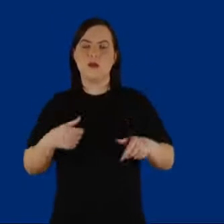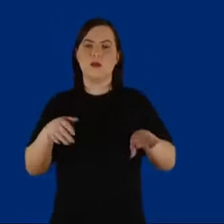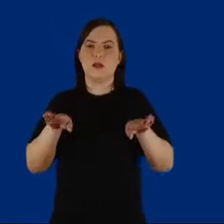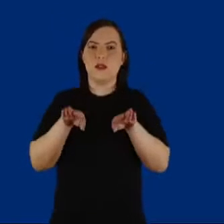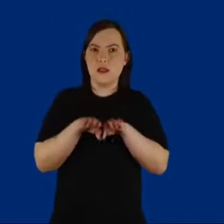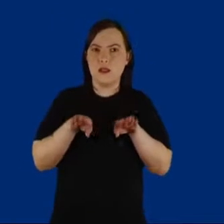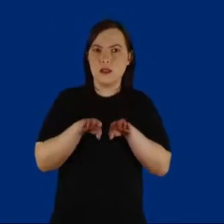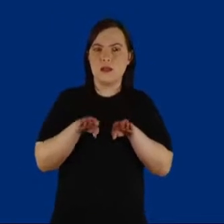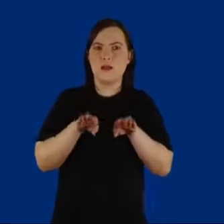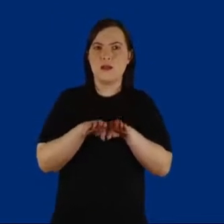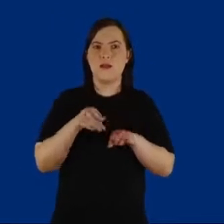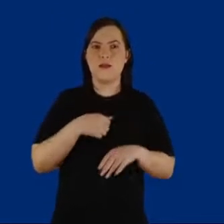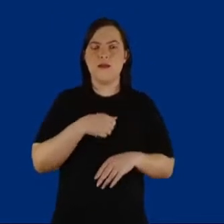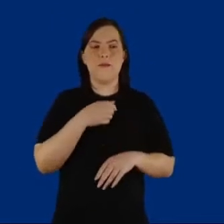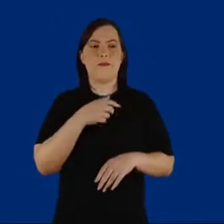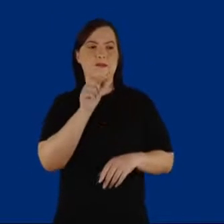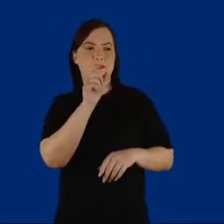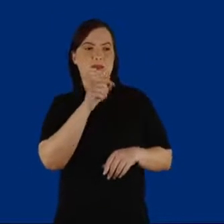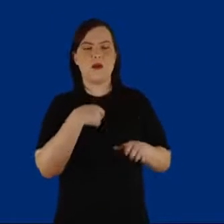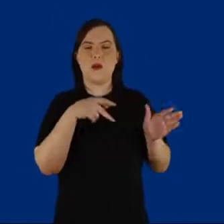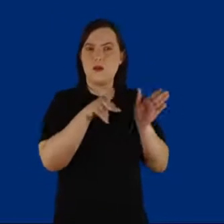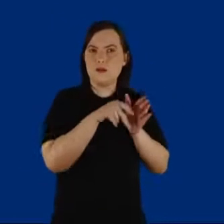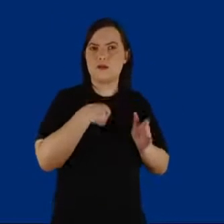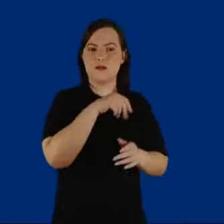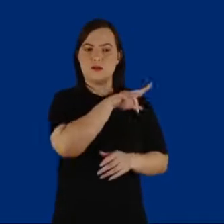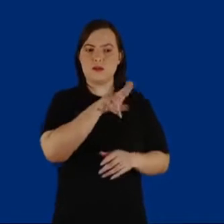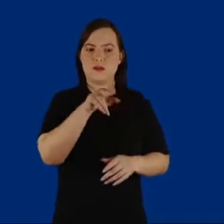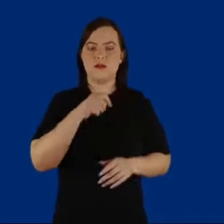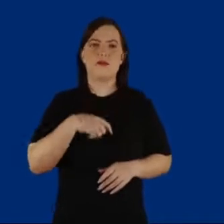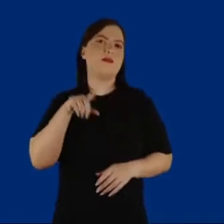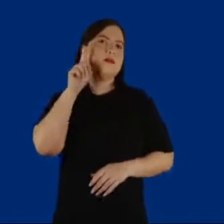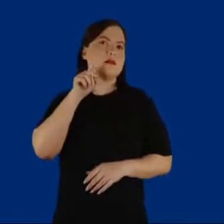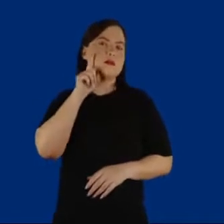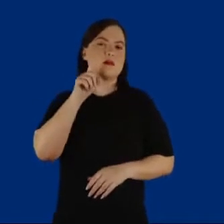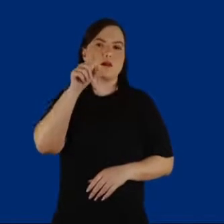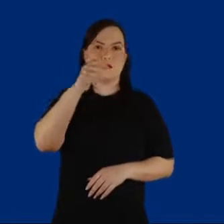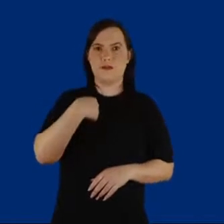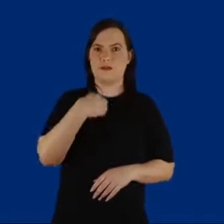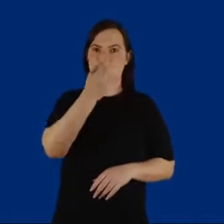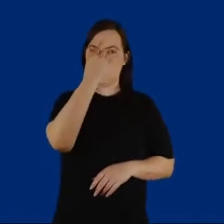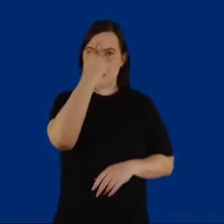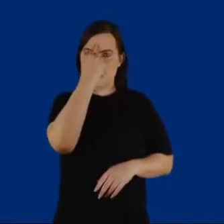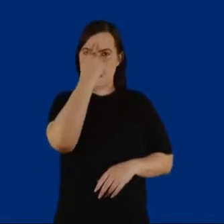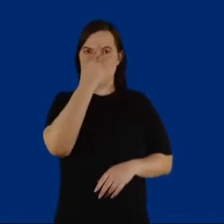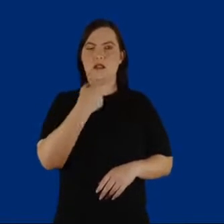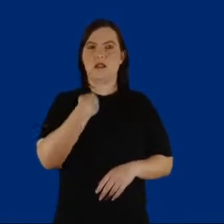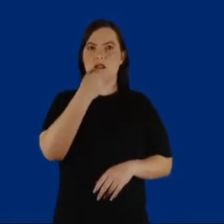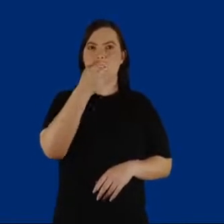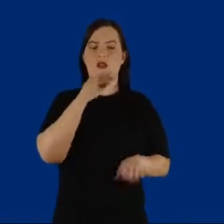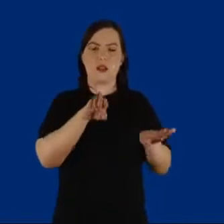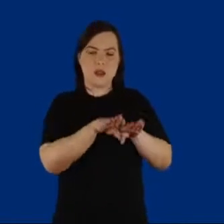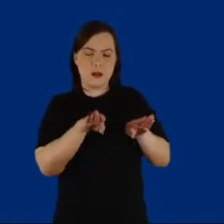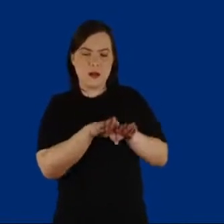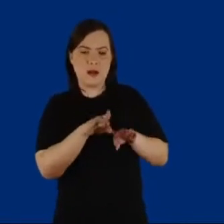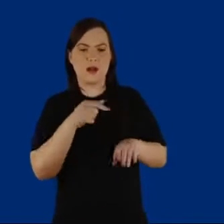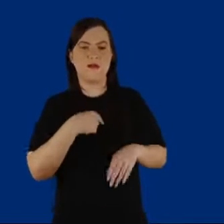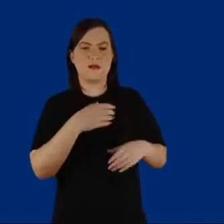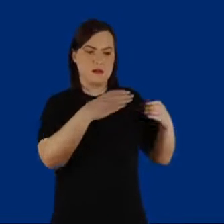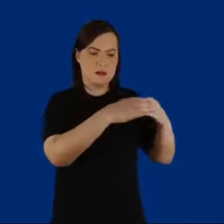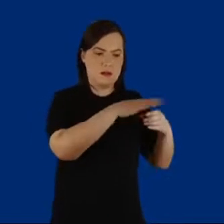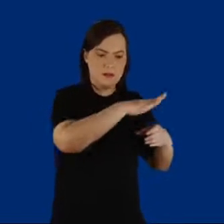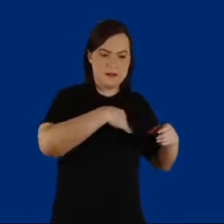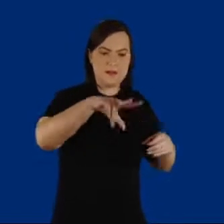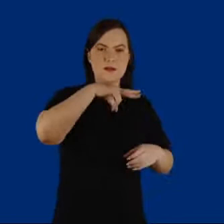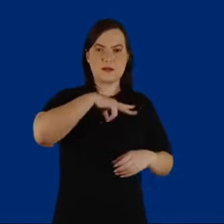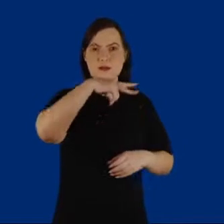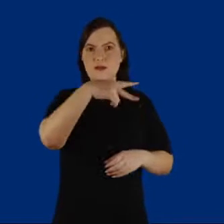Tara Trust, em Goa, que é um dos estados da Índia, que já foi parte de uma colônia de